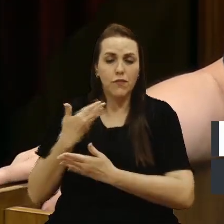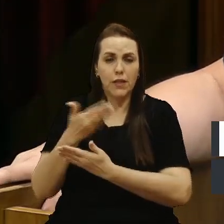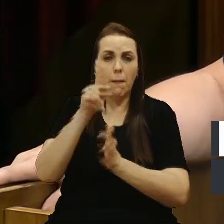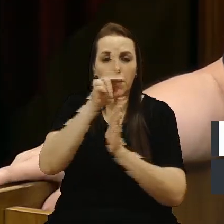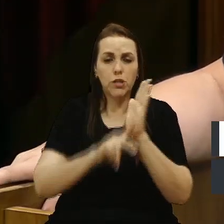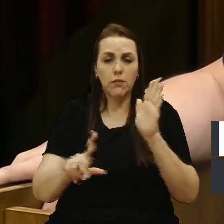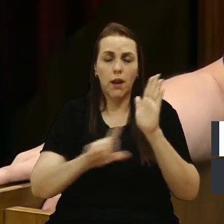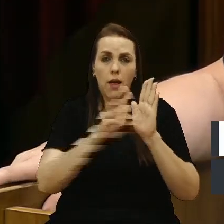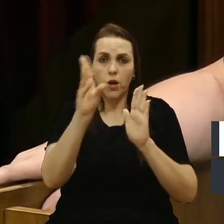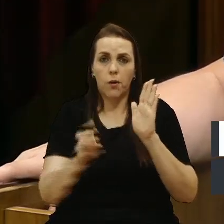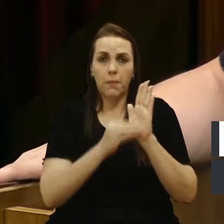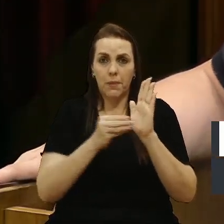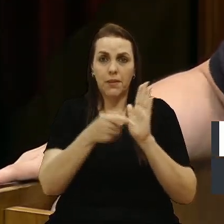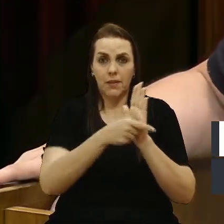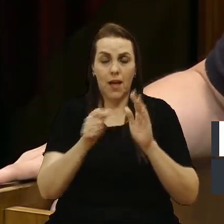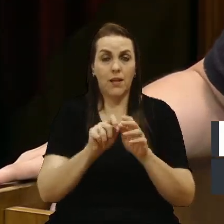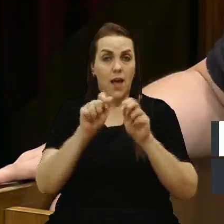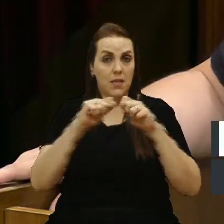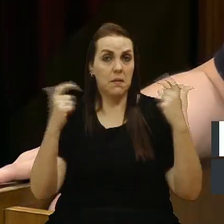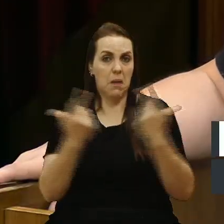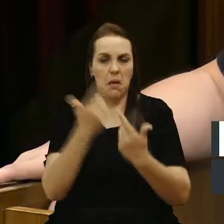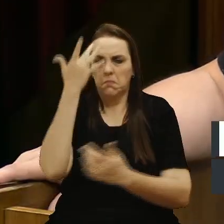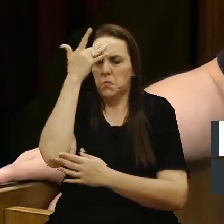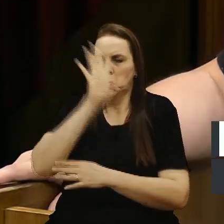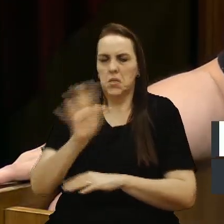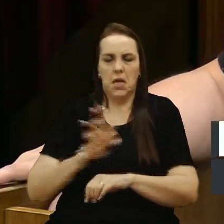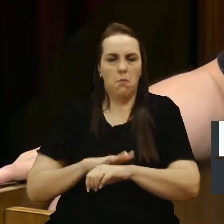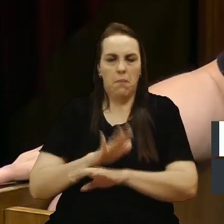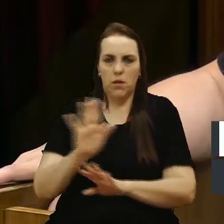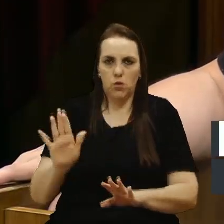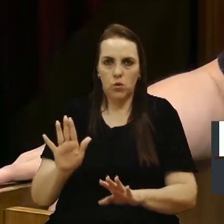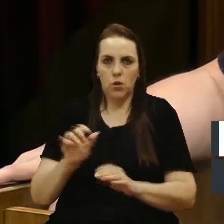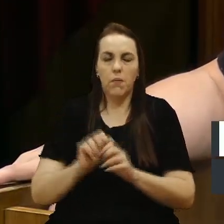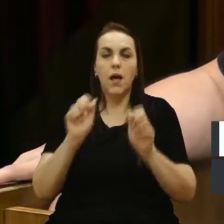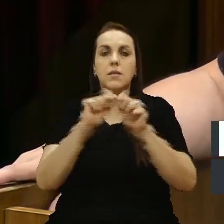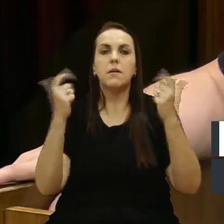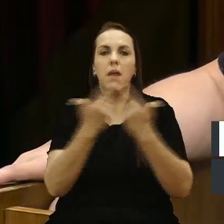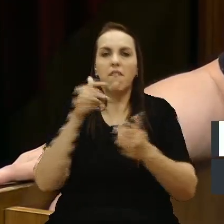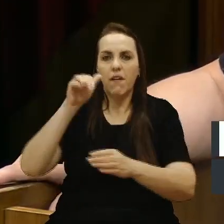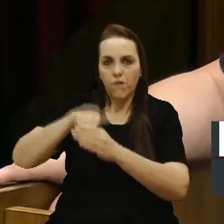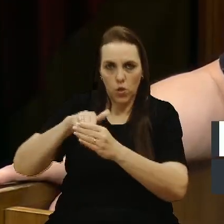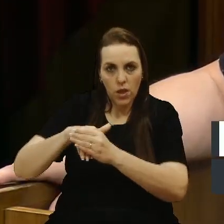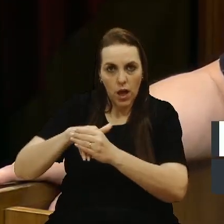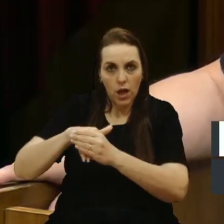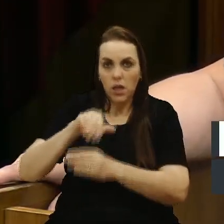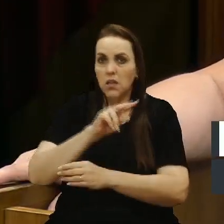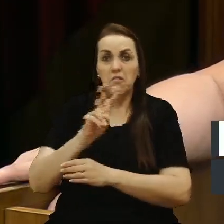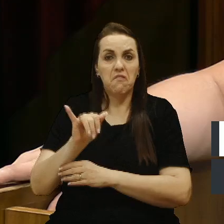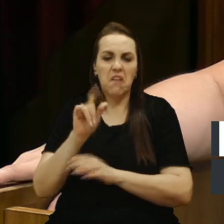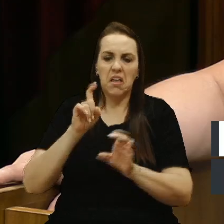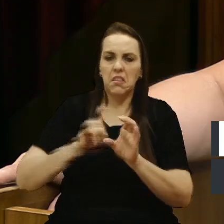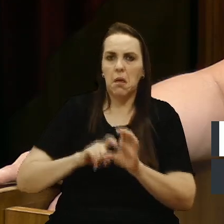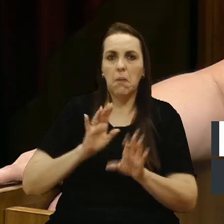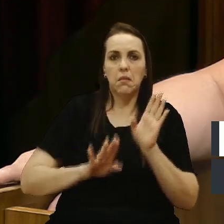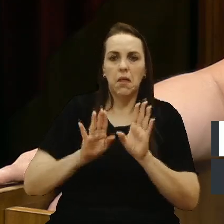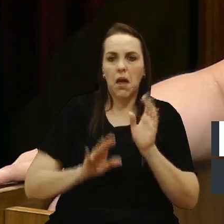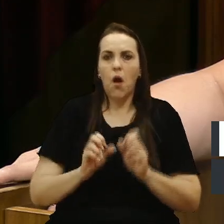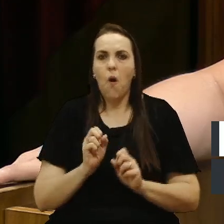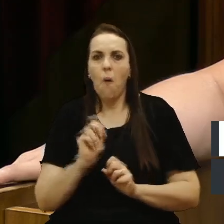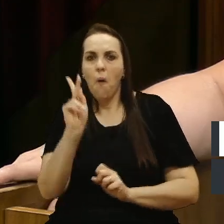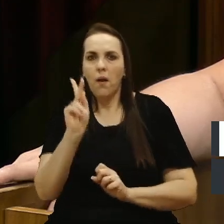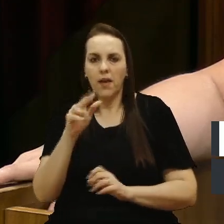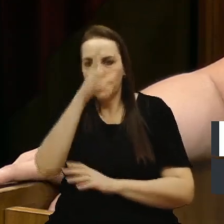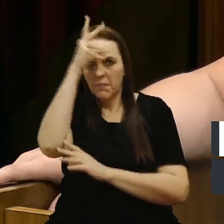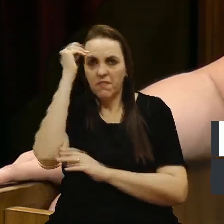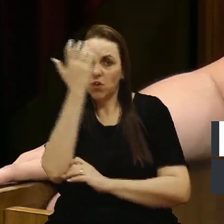lei complementar para a Assembleia, não sei quando, para a Assembleia votar, que não vai depender do ok do